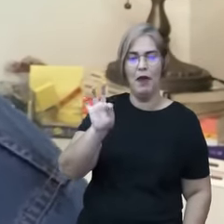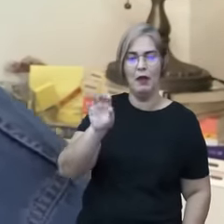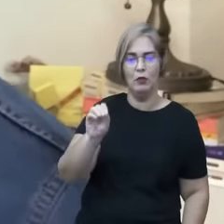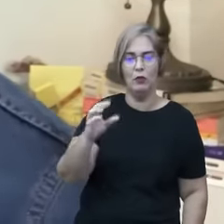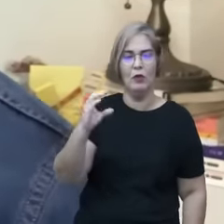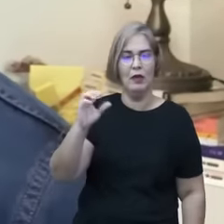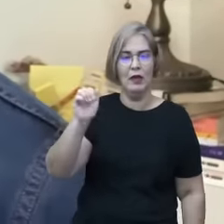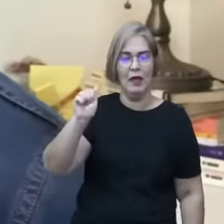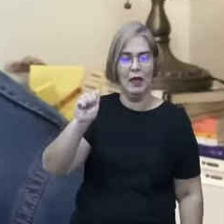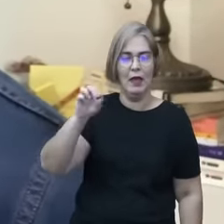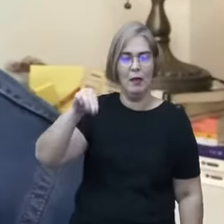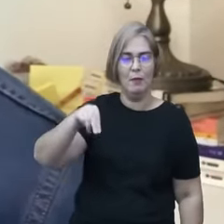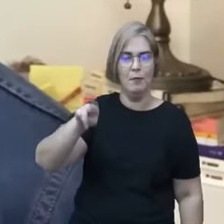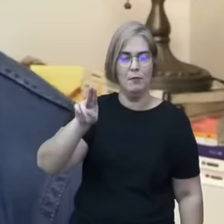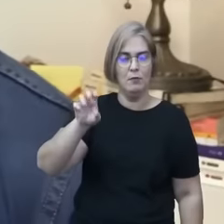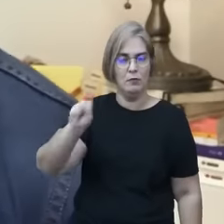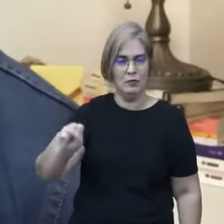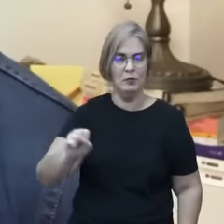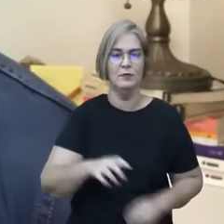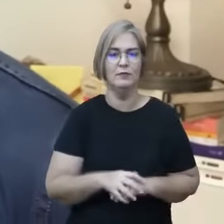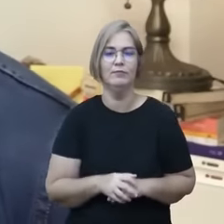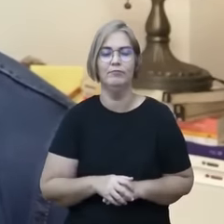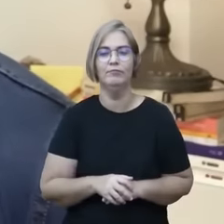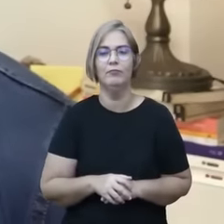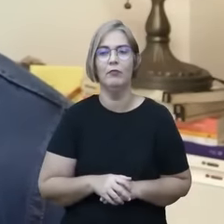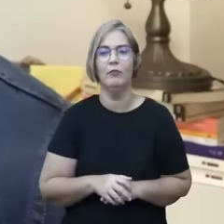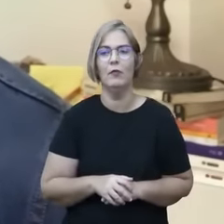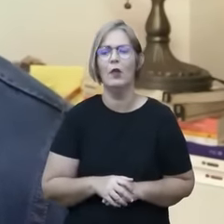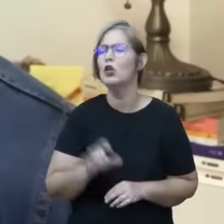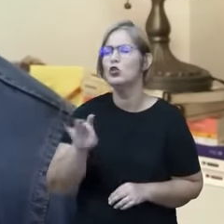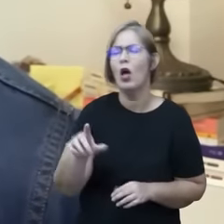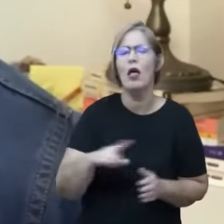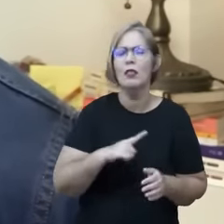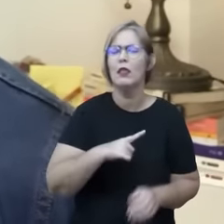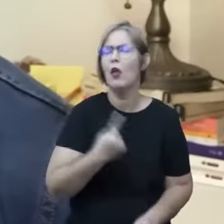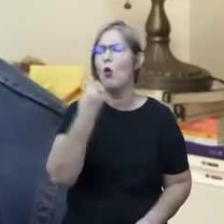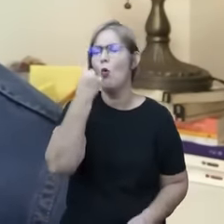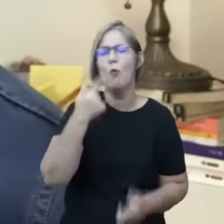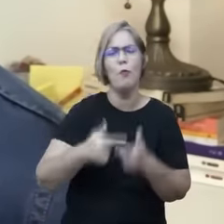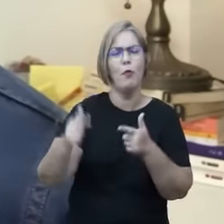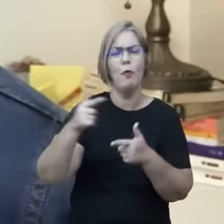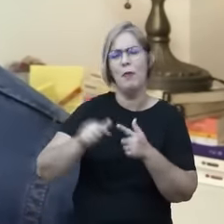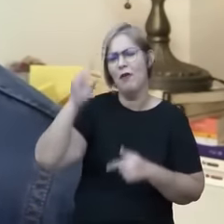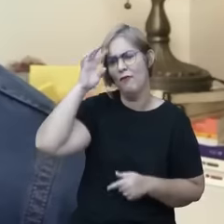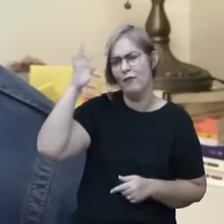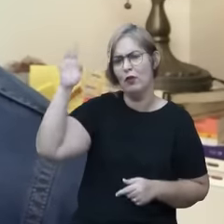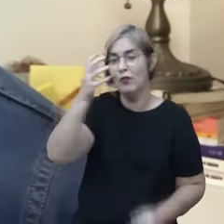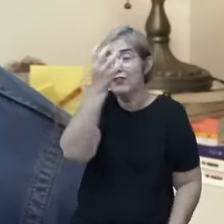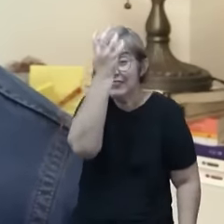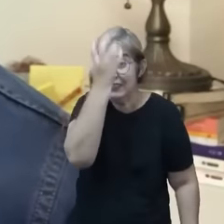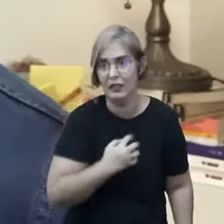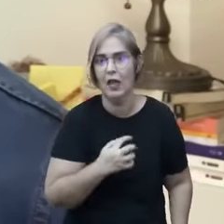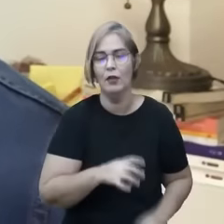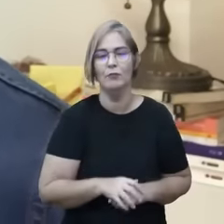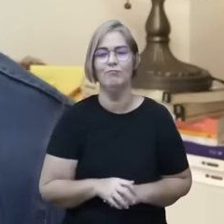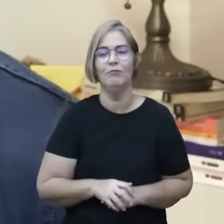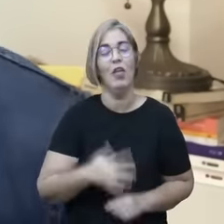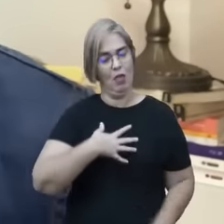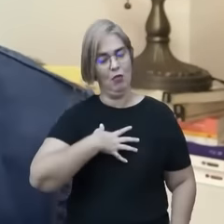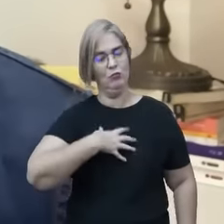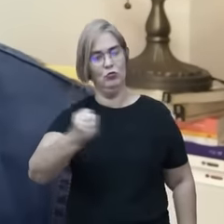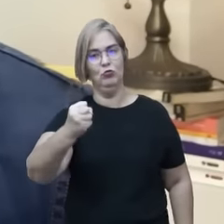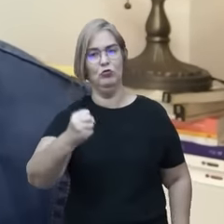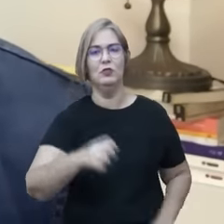SIF. Só existe um problema filosófico realmente sério, o suicídio.